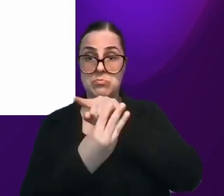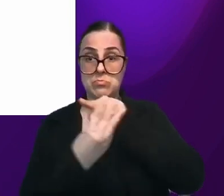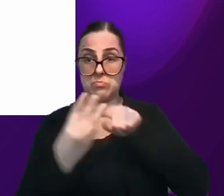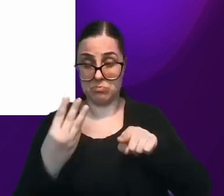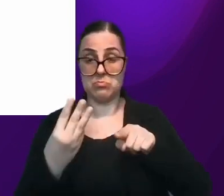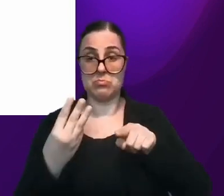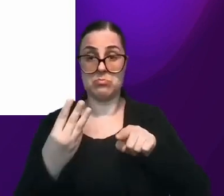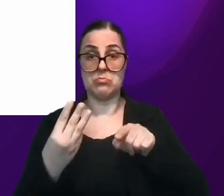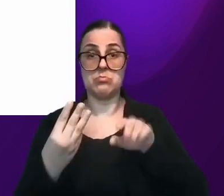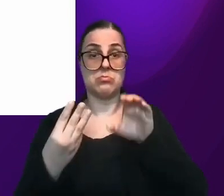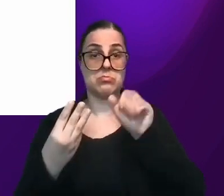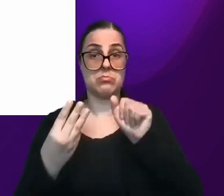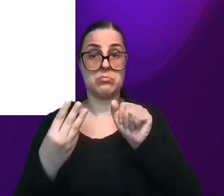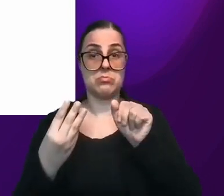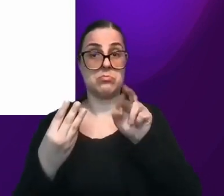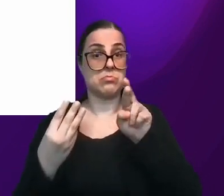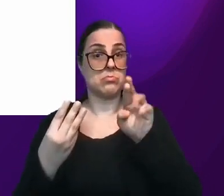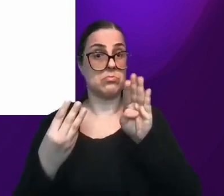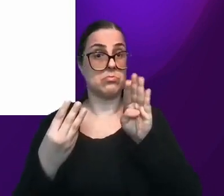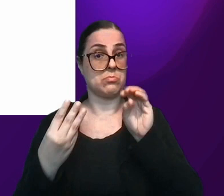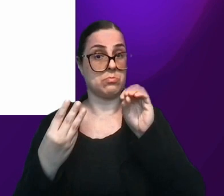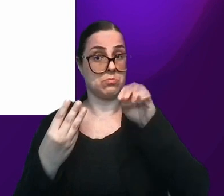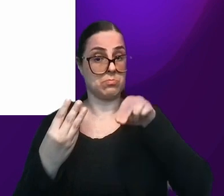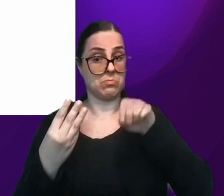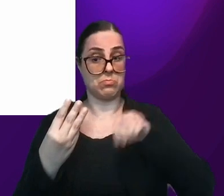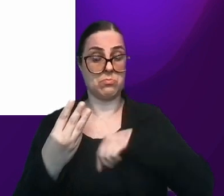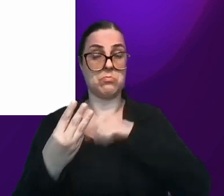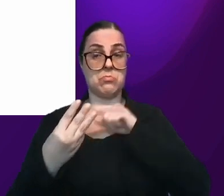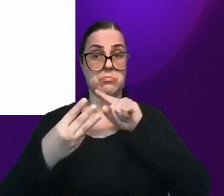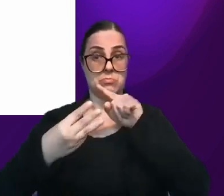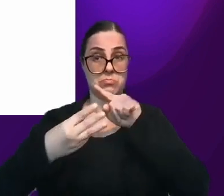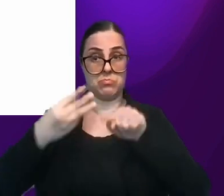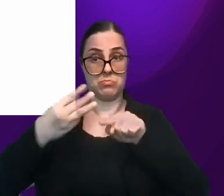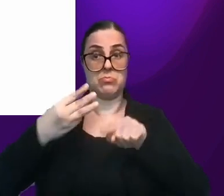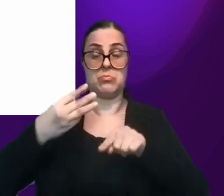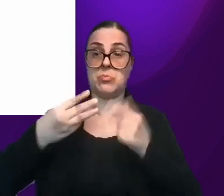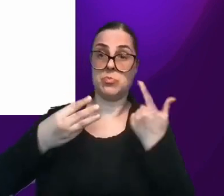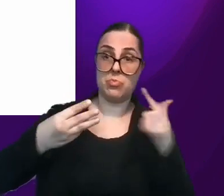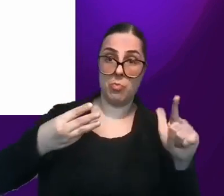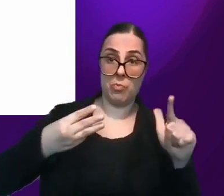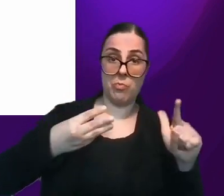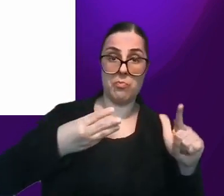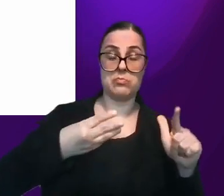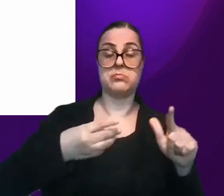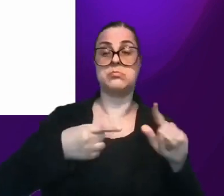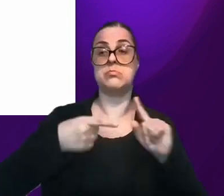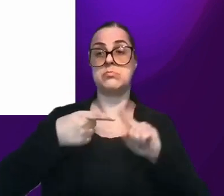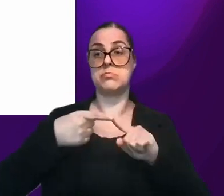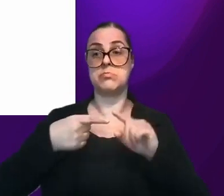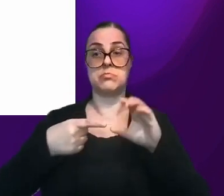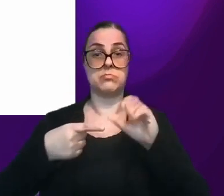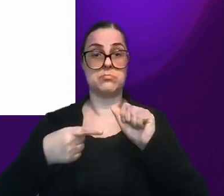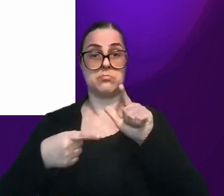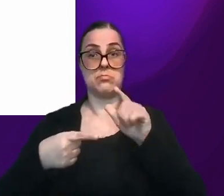cálcio. Isso faz com que nós refletimos aqui sobre a questão dele ser uma fonte geradora de